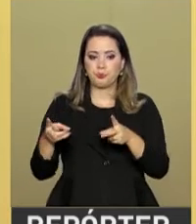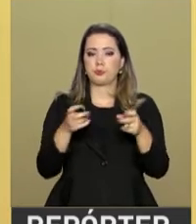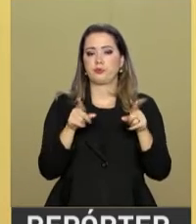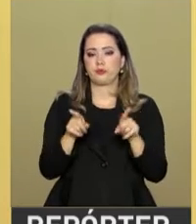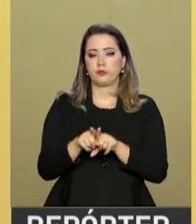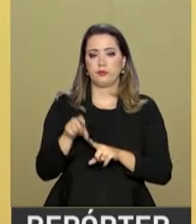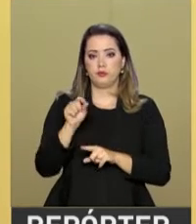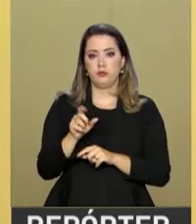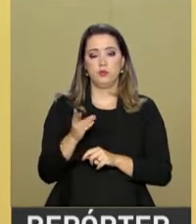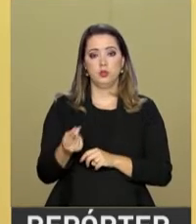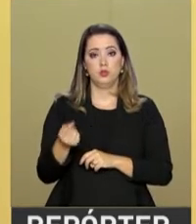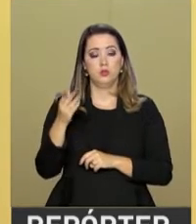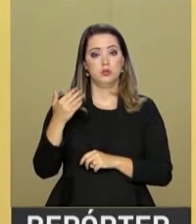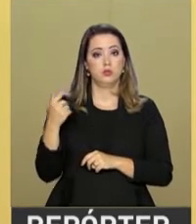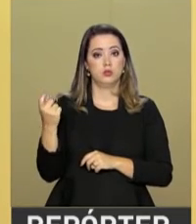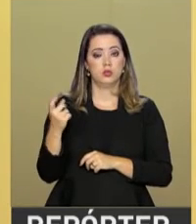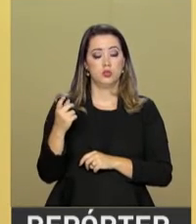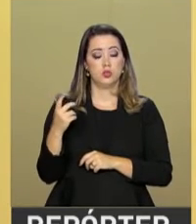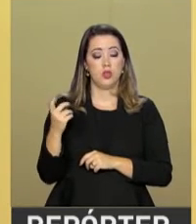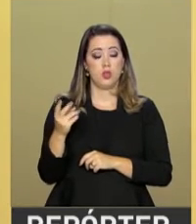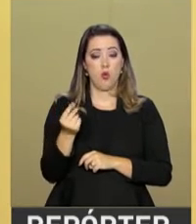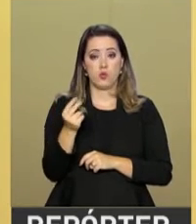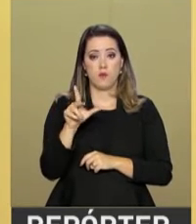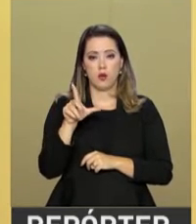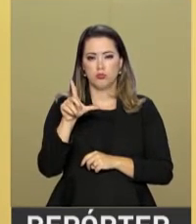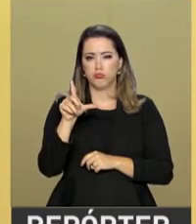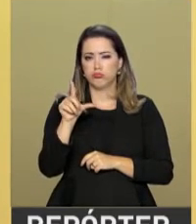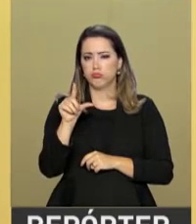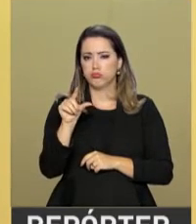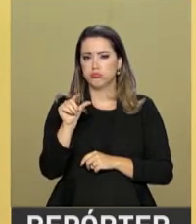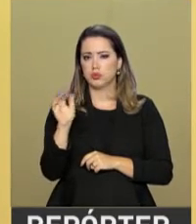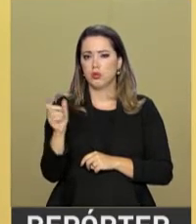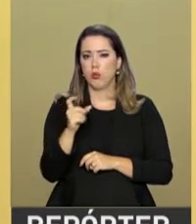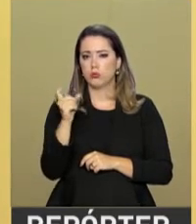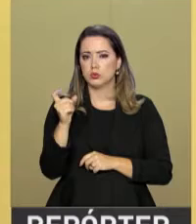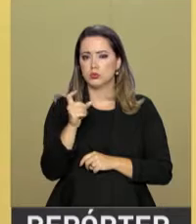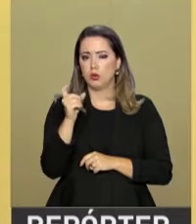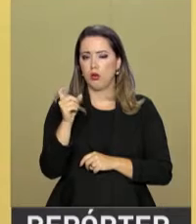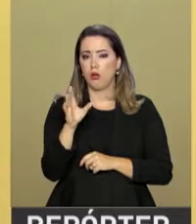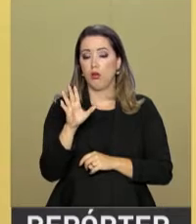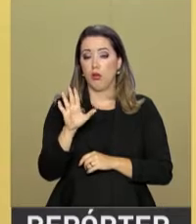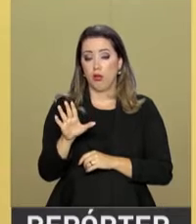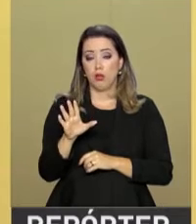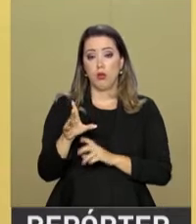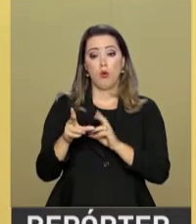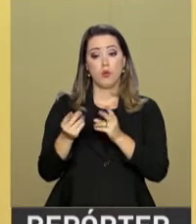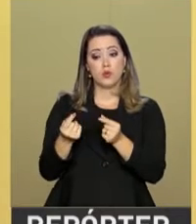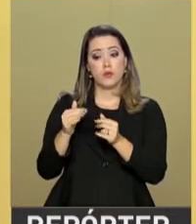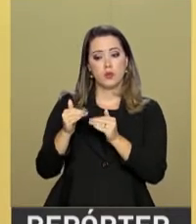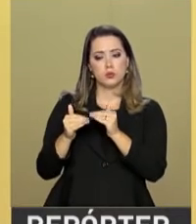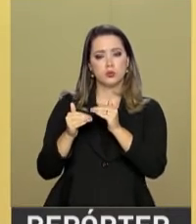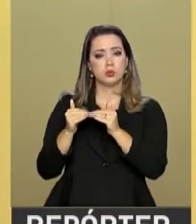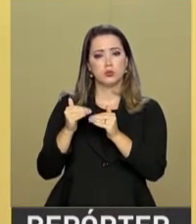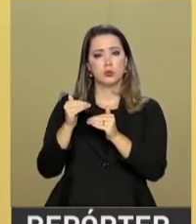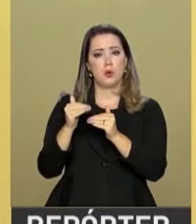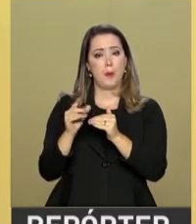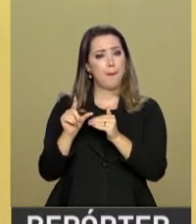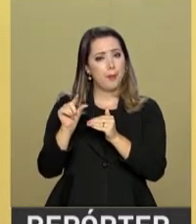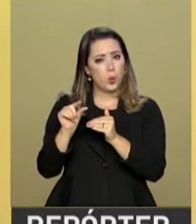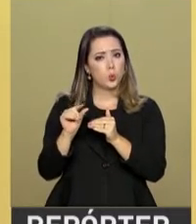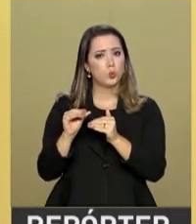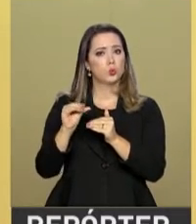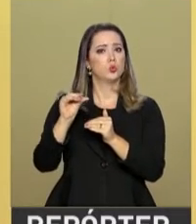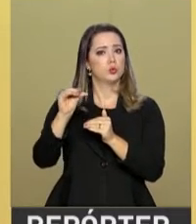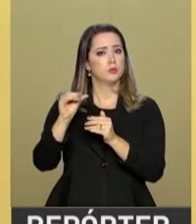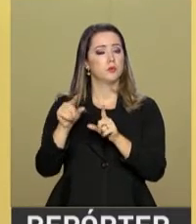que os preços estão subindo menos, estão subindo abaixo da meta, inclusive, o que é bom, né? A